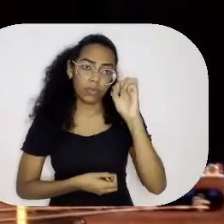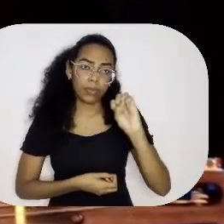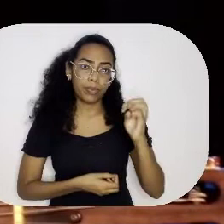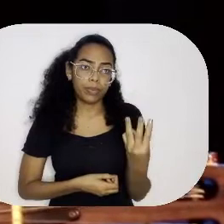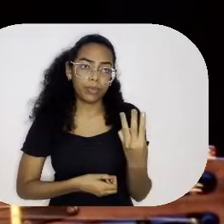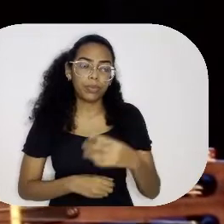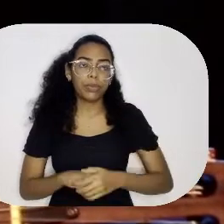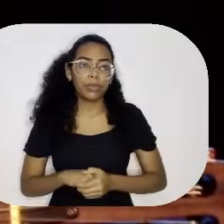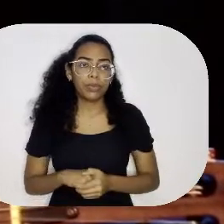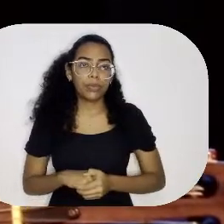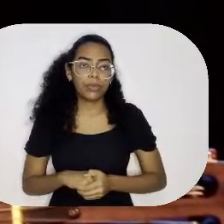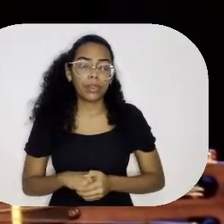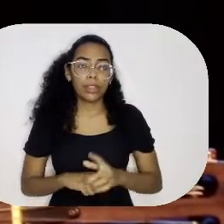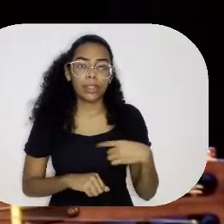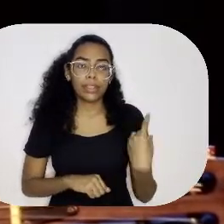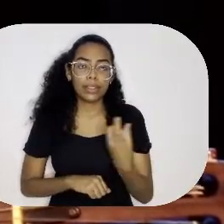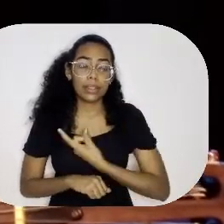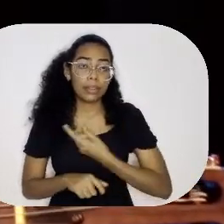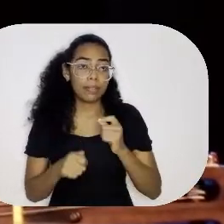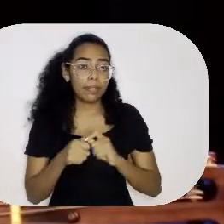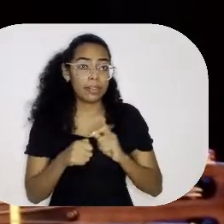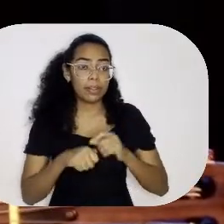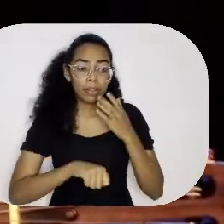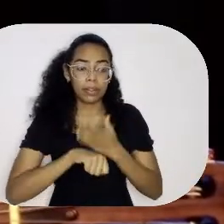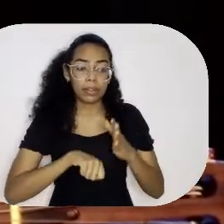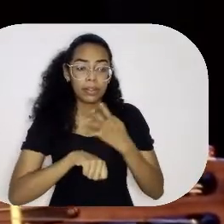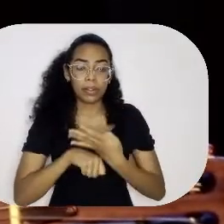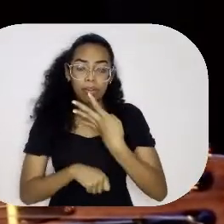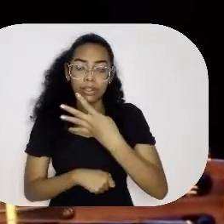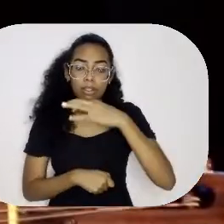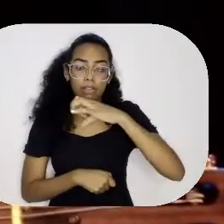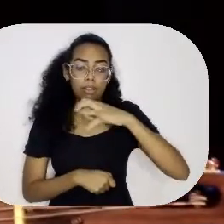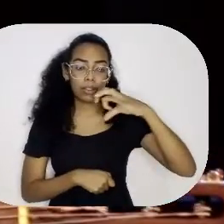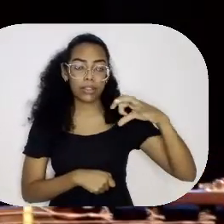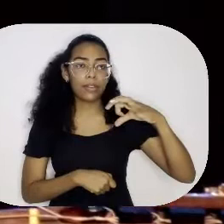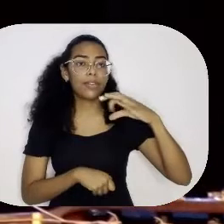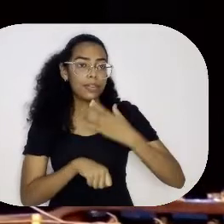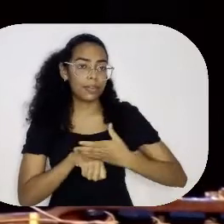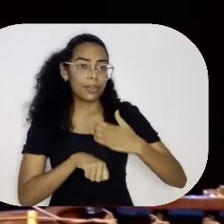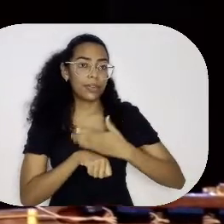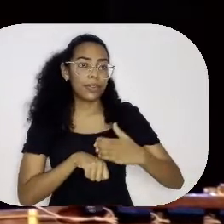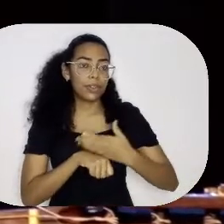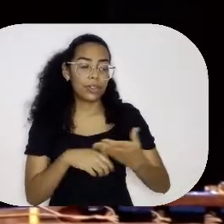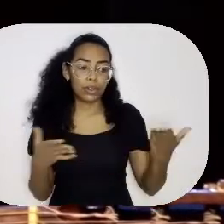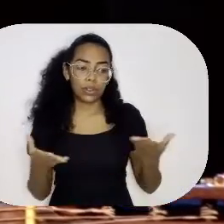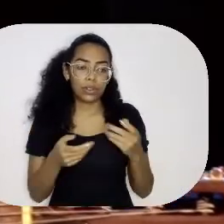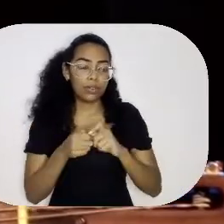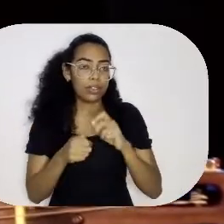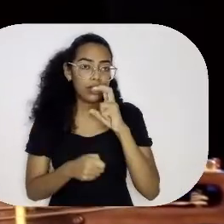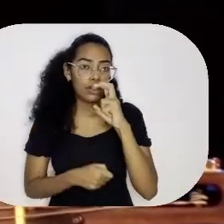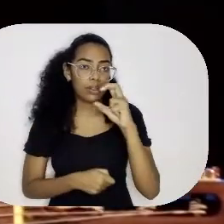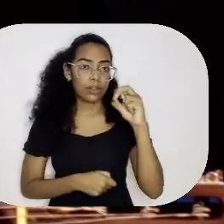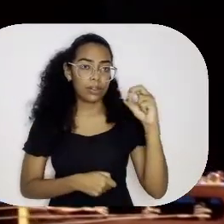desse tempo todo, nós fizemos 499 ensaios. E hoje estamos aqui fazendo o ensaio de número